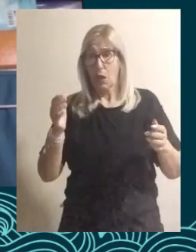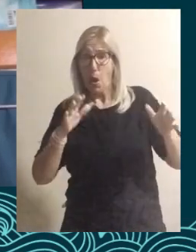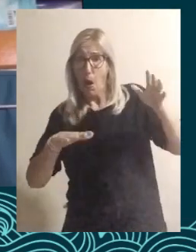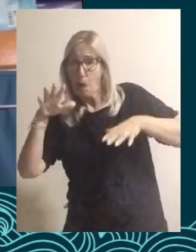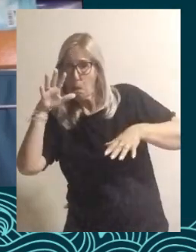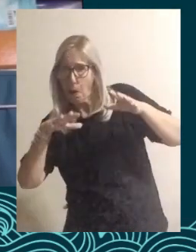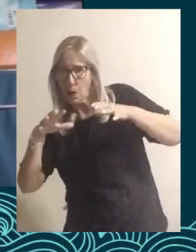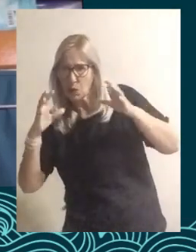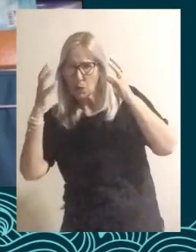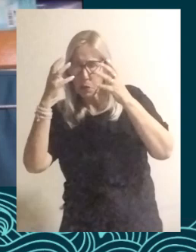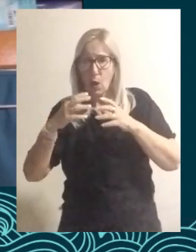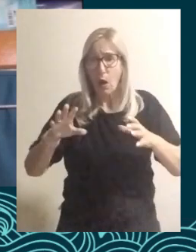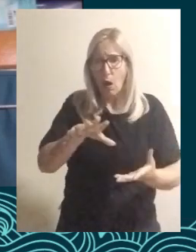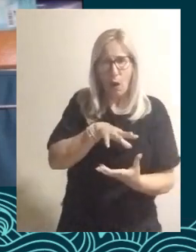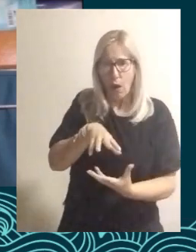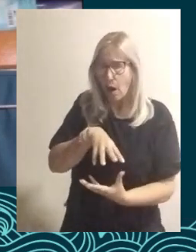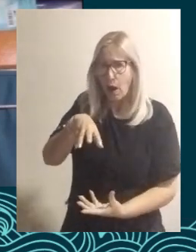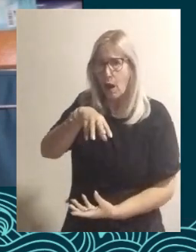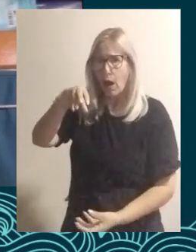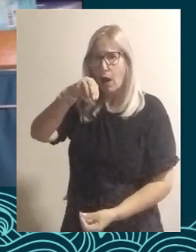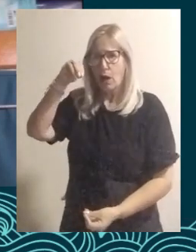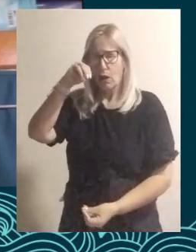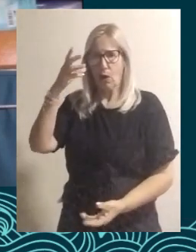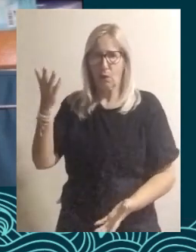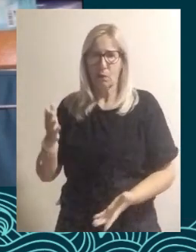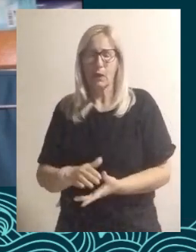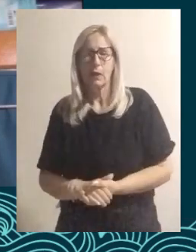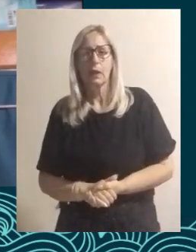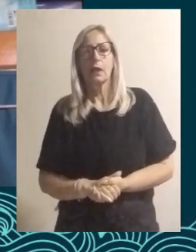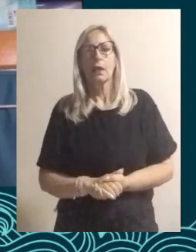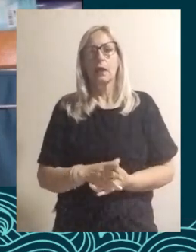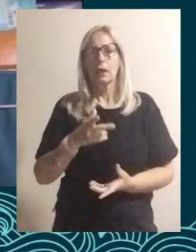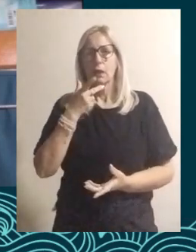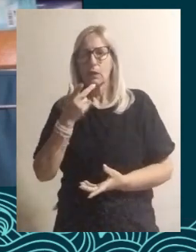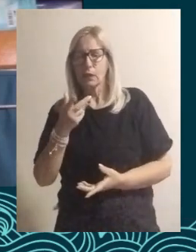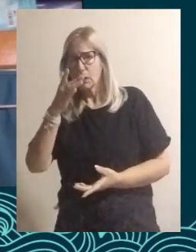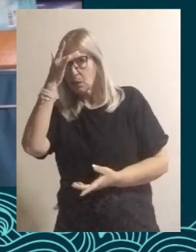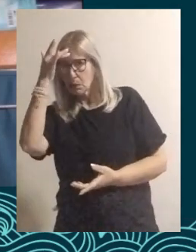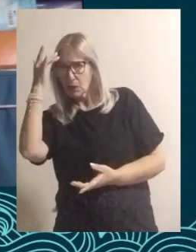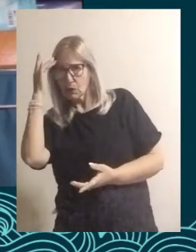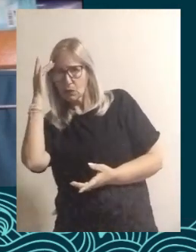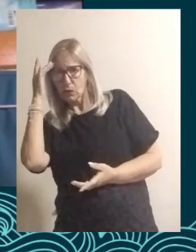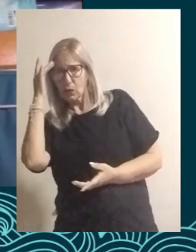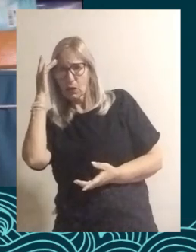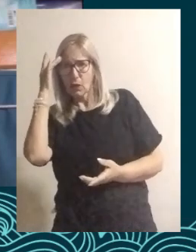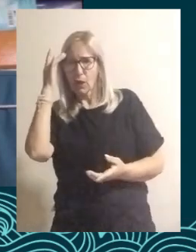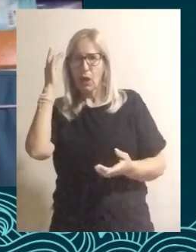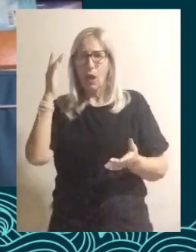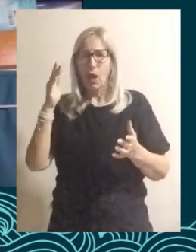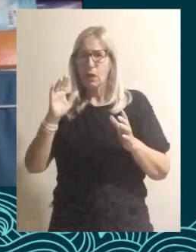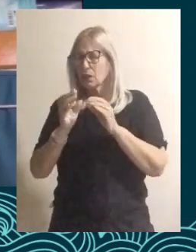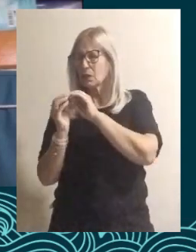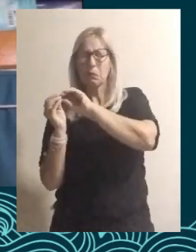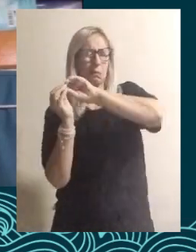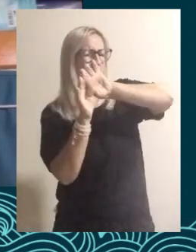desse espécie de monstro, o bicho, ou espírito, que eles chamam aqui de Kivitok. Eles falam que são